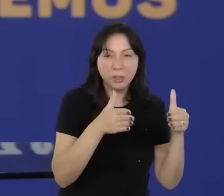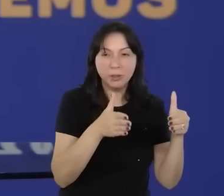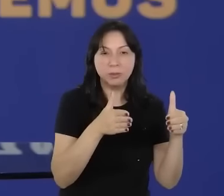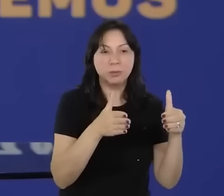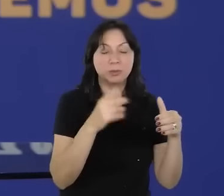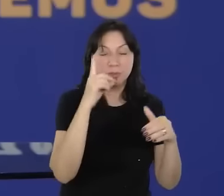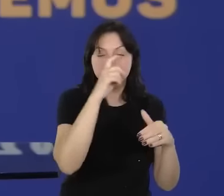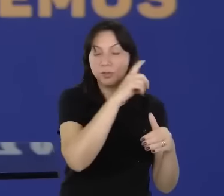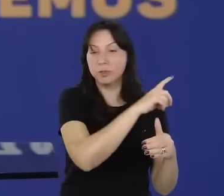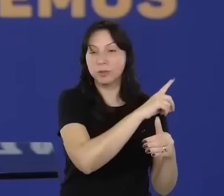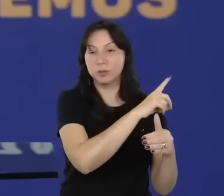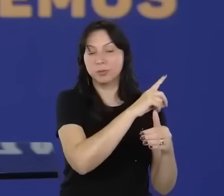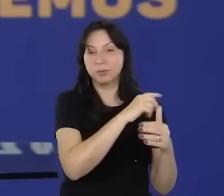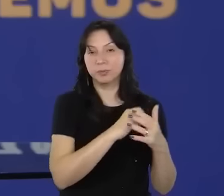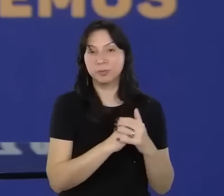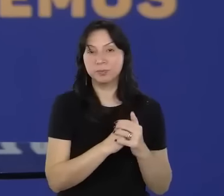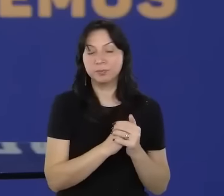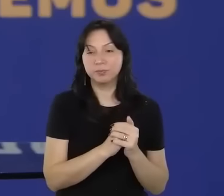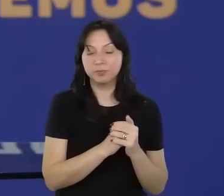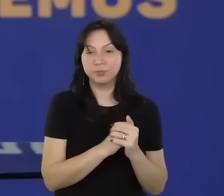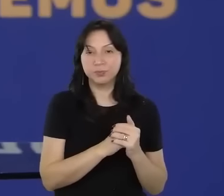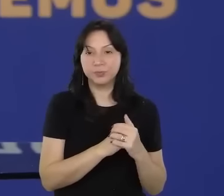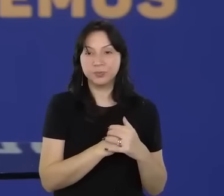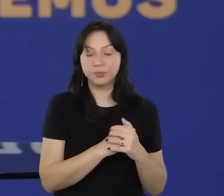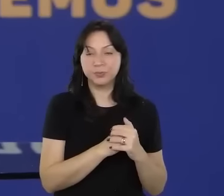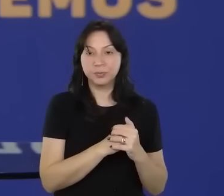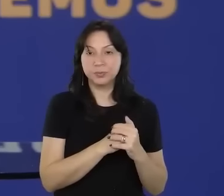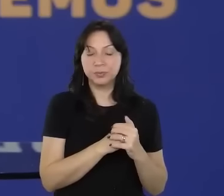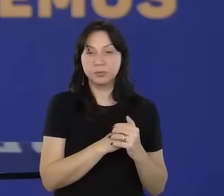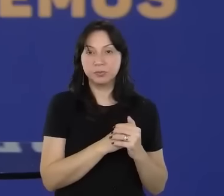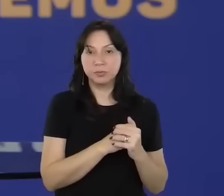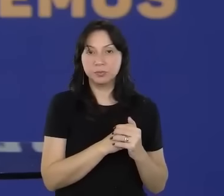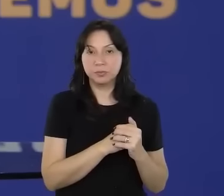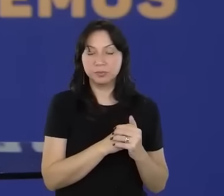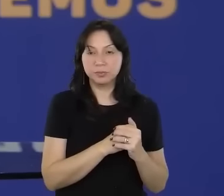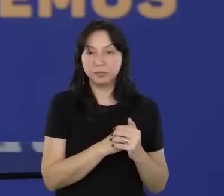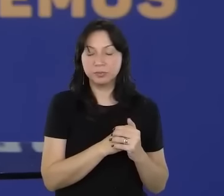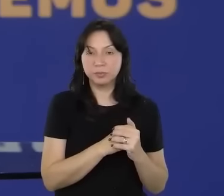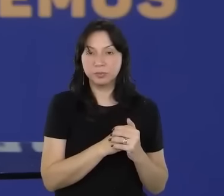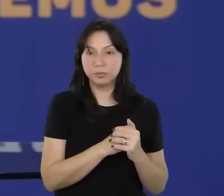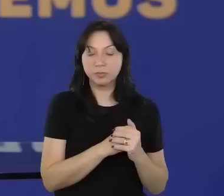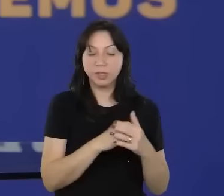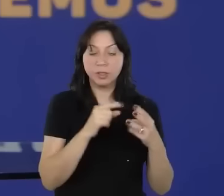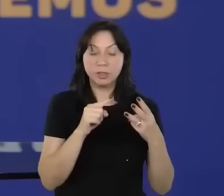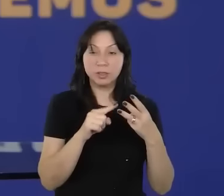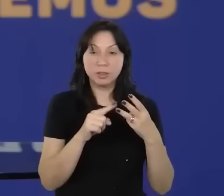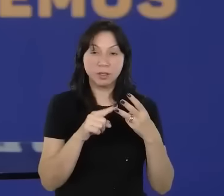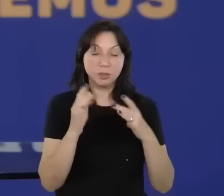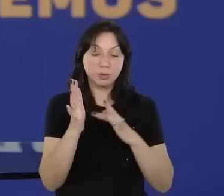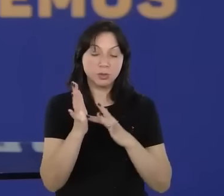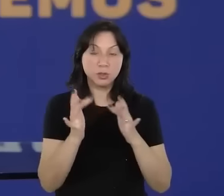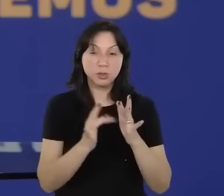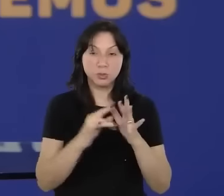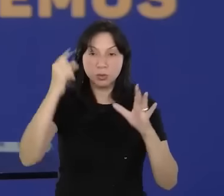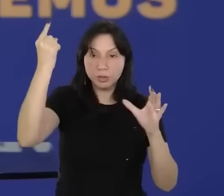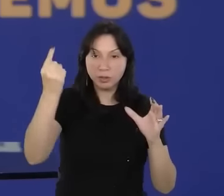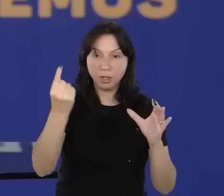da Tempestade é isso que tá acontecendo aqui mas mais do que isso em terceiro lugar Jesus vem de